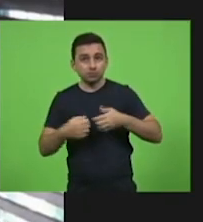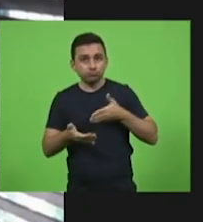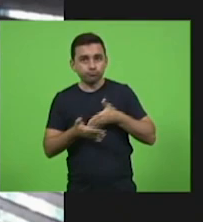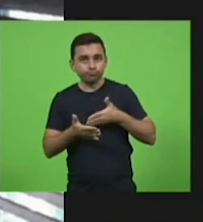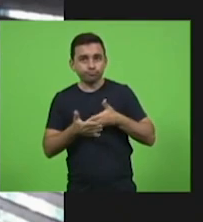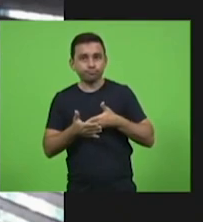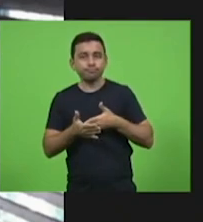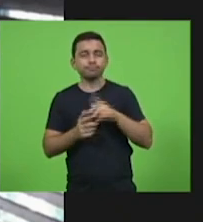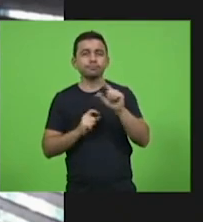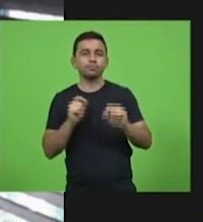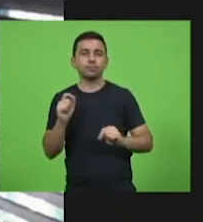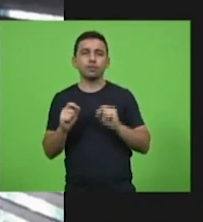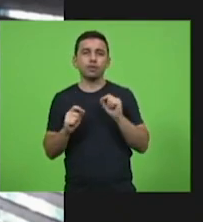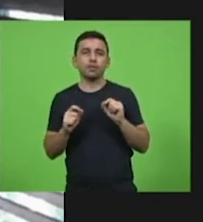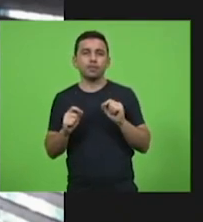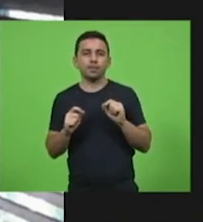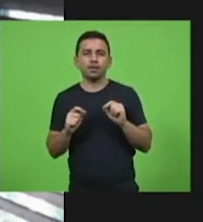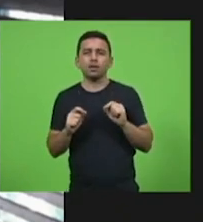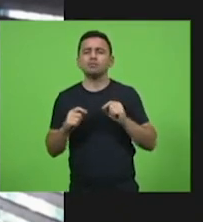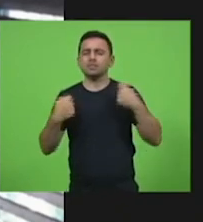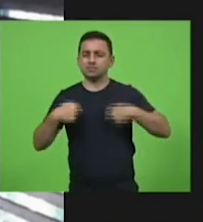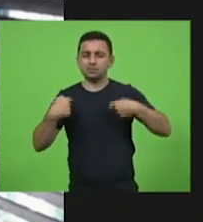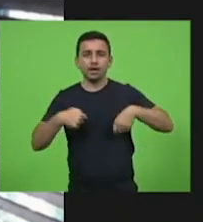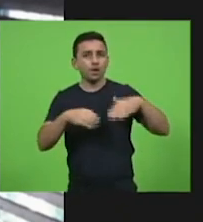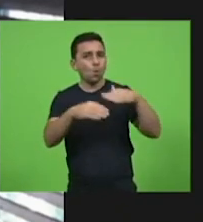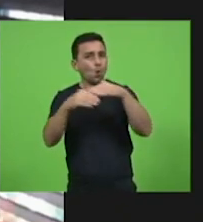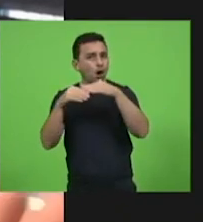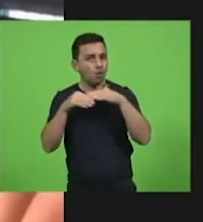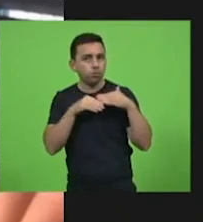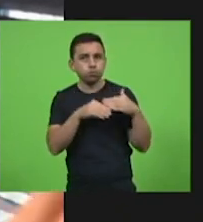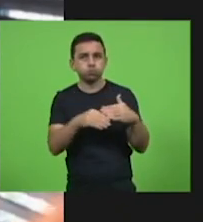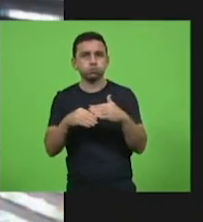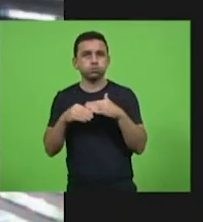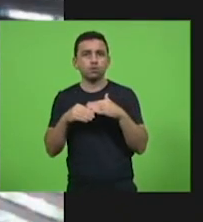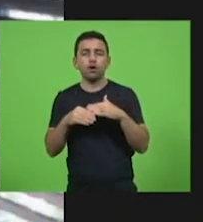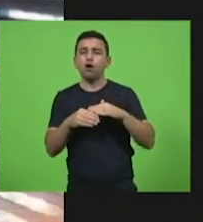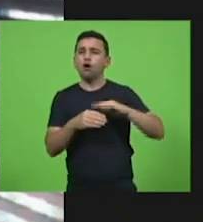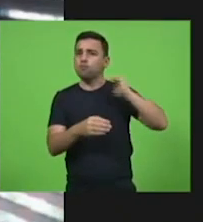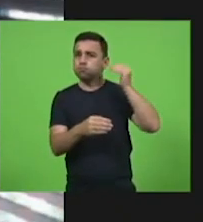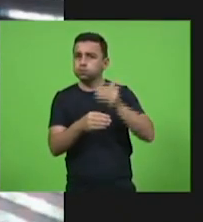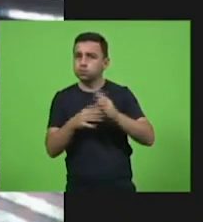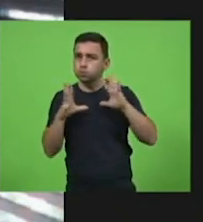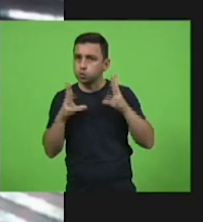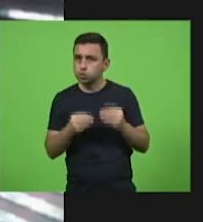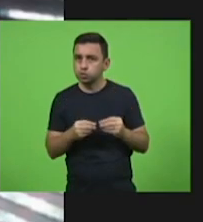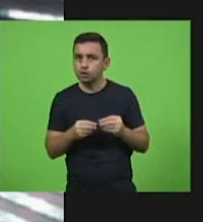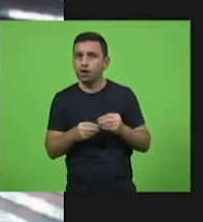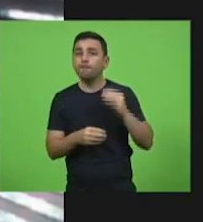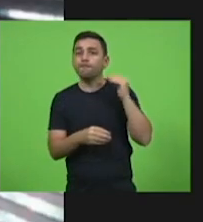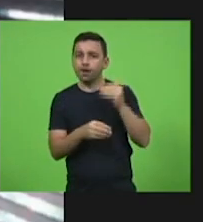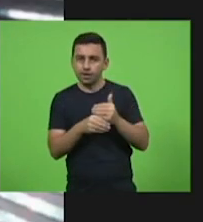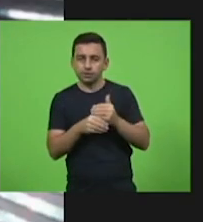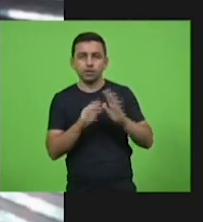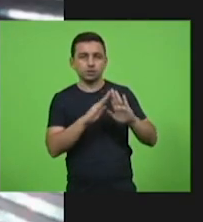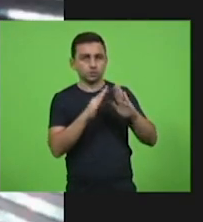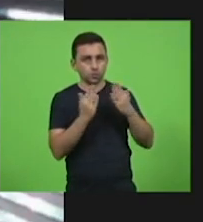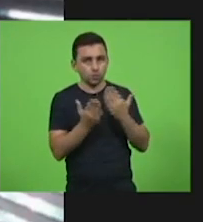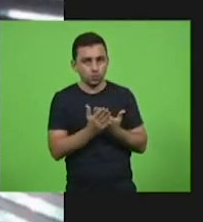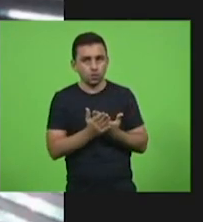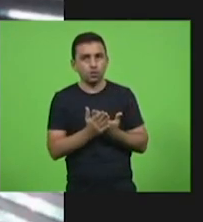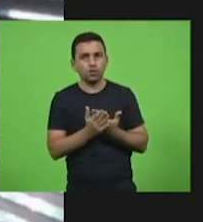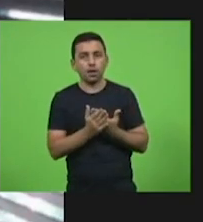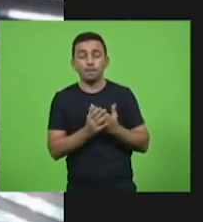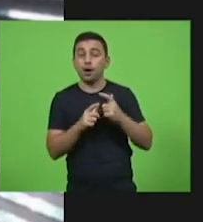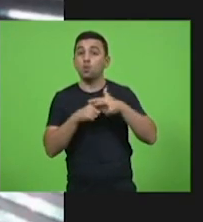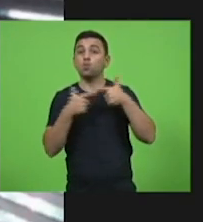ela tem que ser para todo mundo. E, mais uma vez, fecha tudo, aí fecha a escola como na maior parte dos lugares